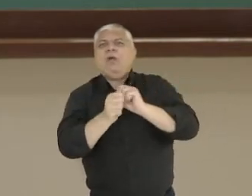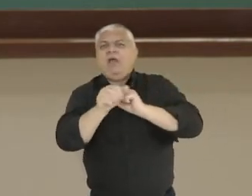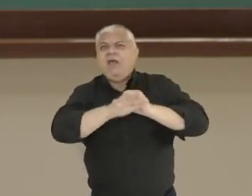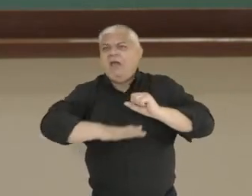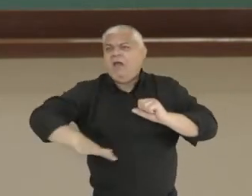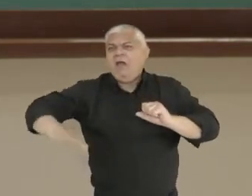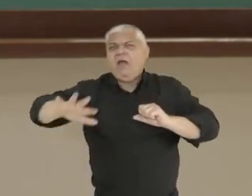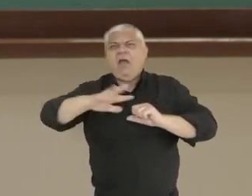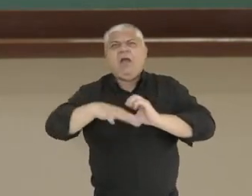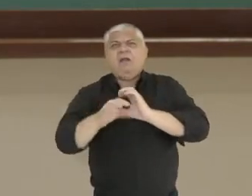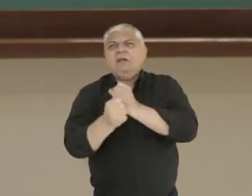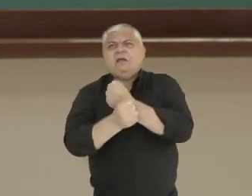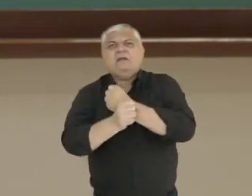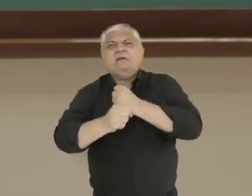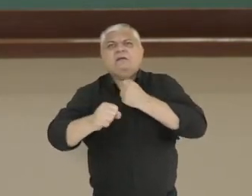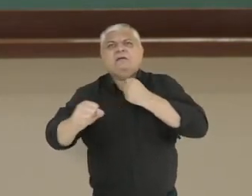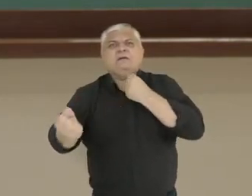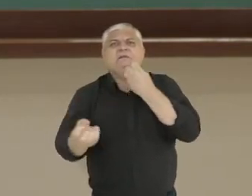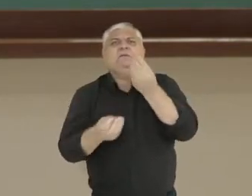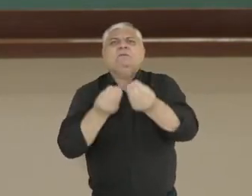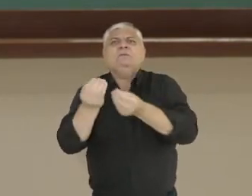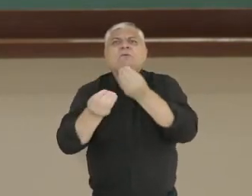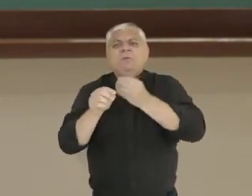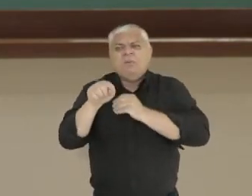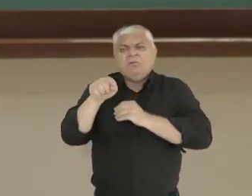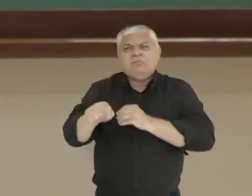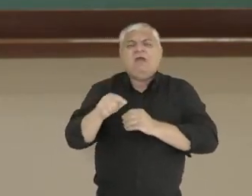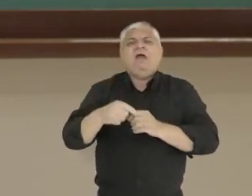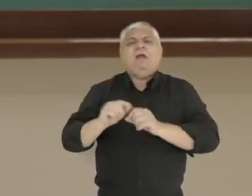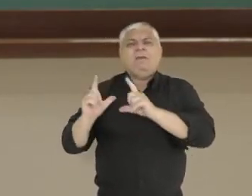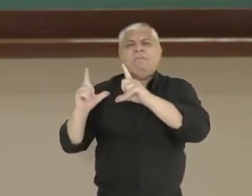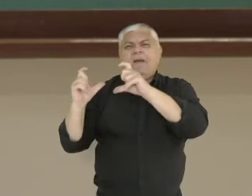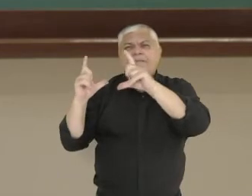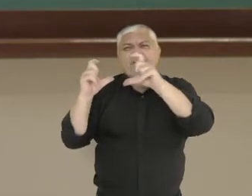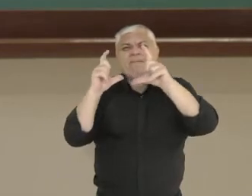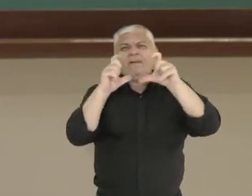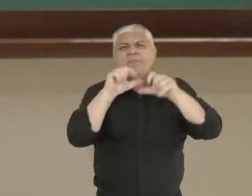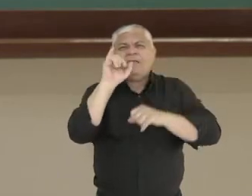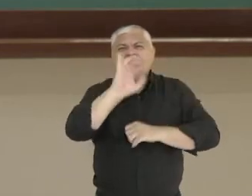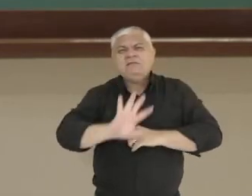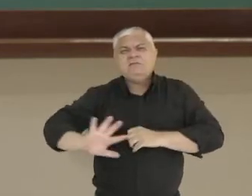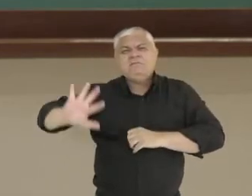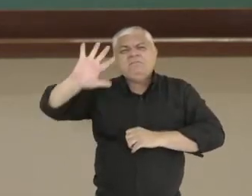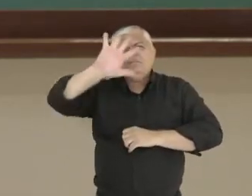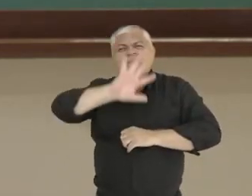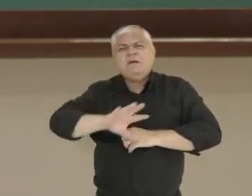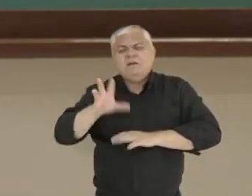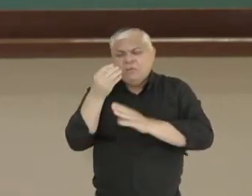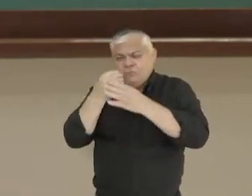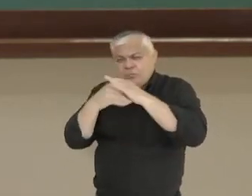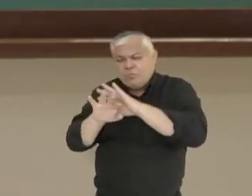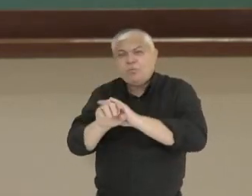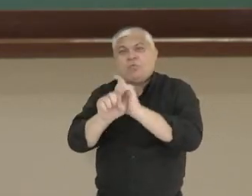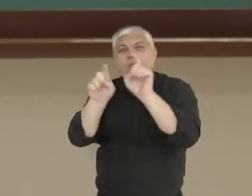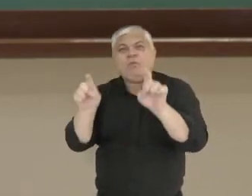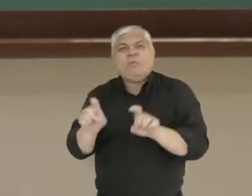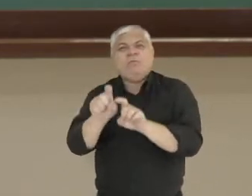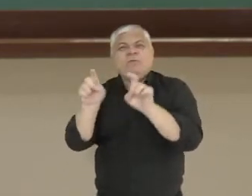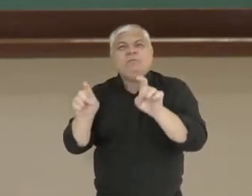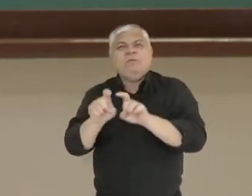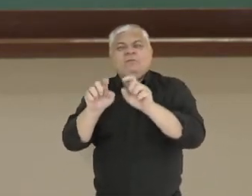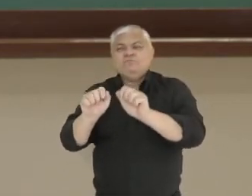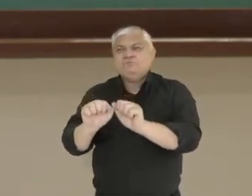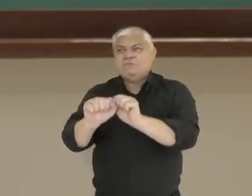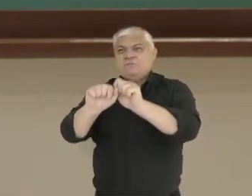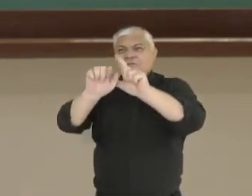área e realizar a construção de imagens que serão processadas por meios de computadores, onde essas imagens